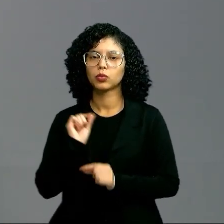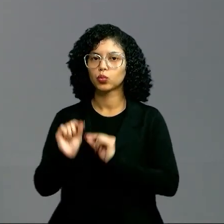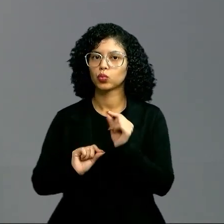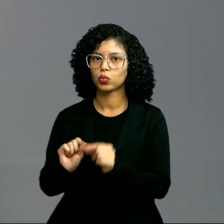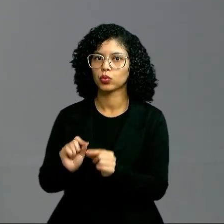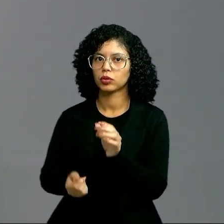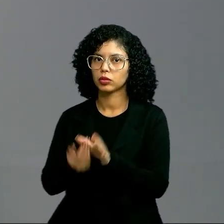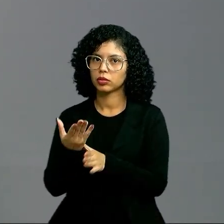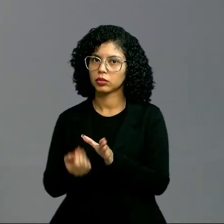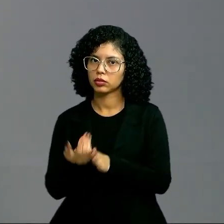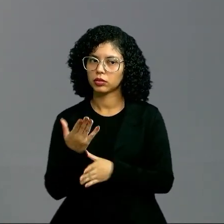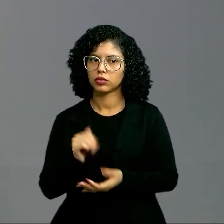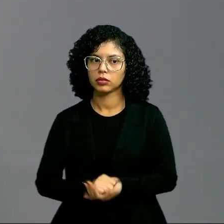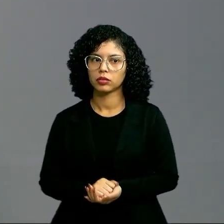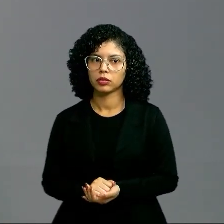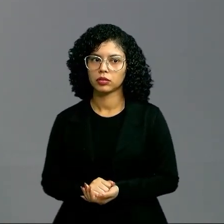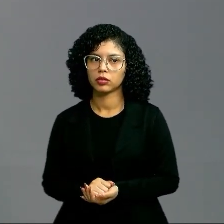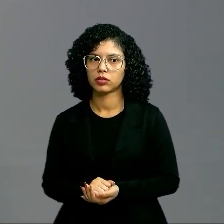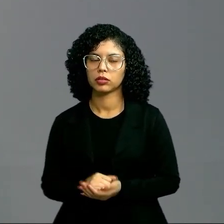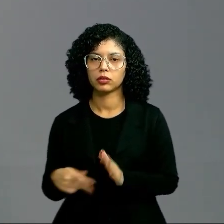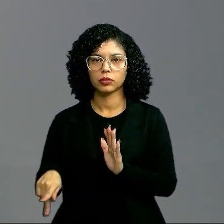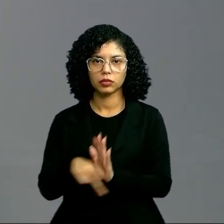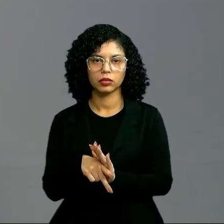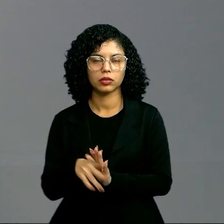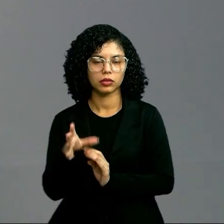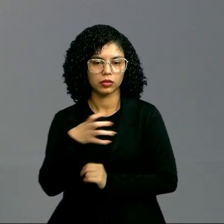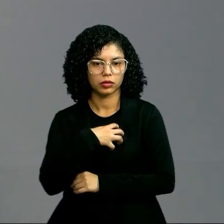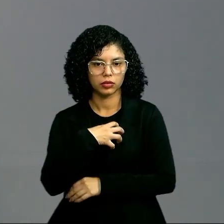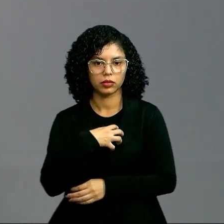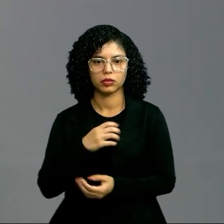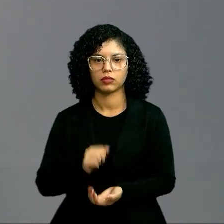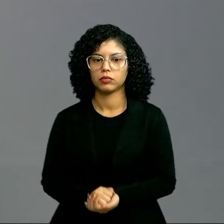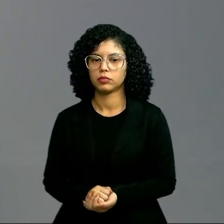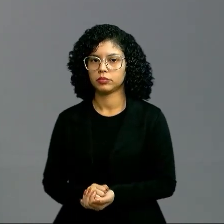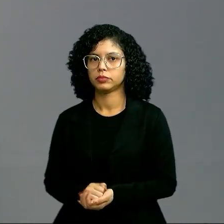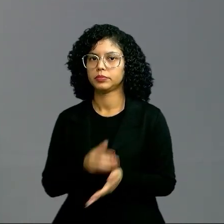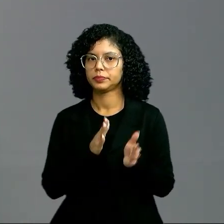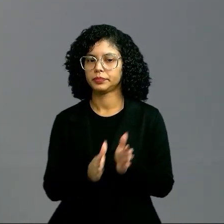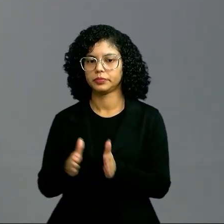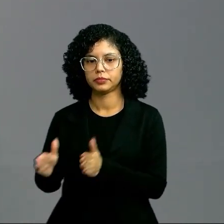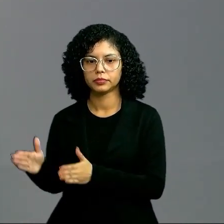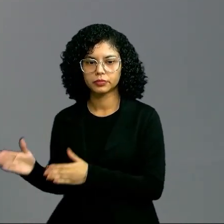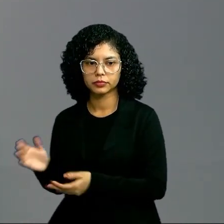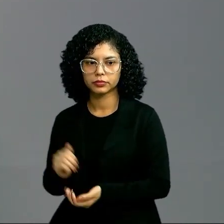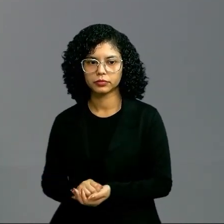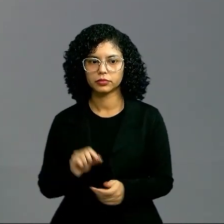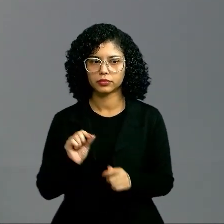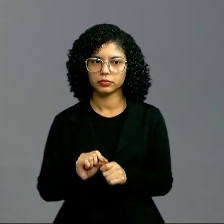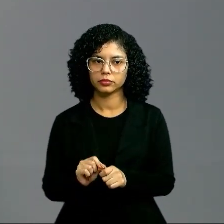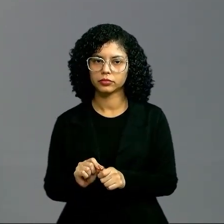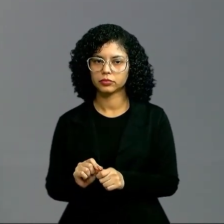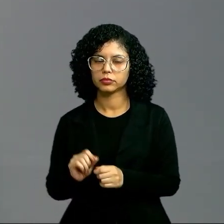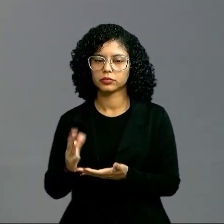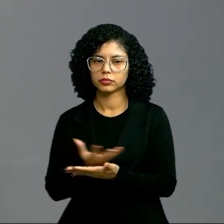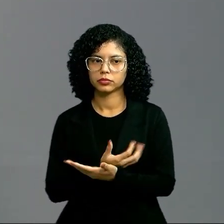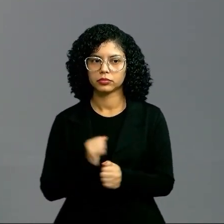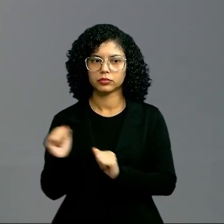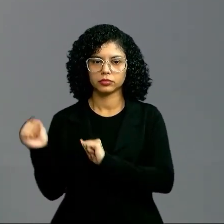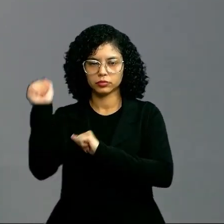é produzido em determinados momentos dessas fases. Então nós vamos fazer um